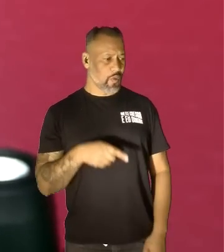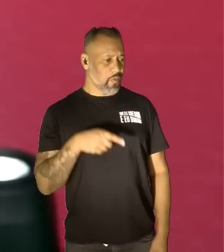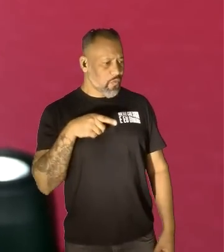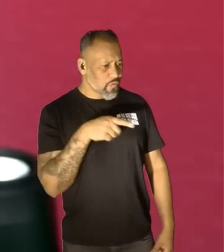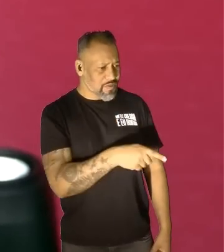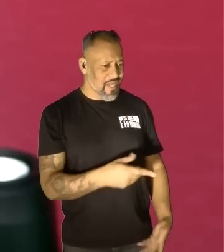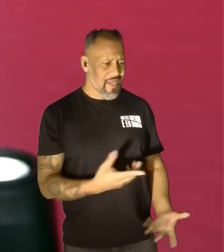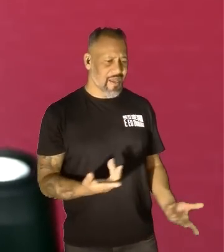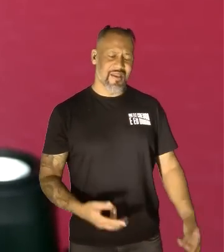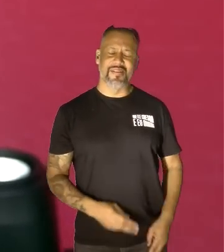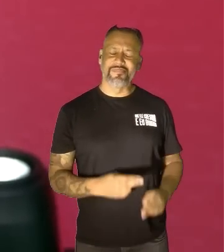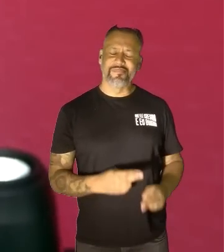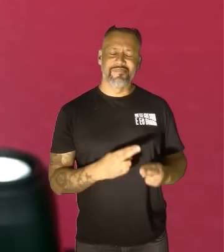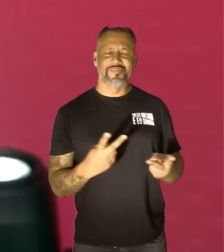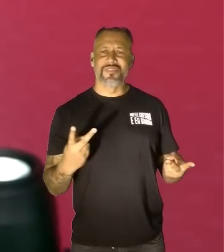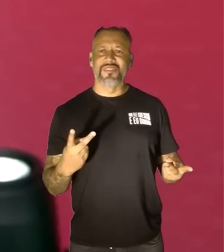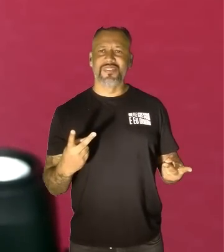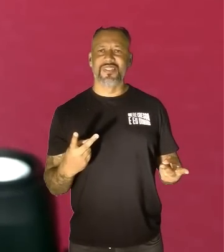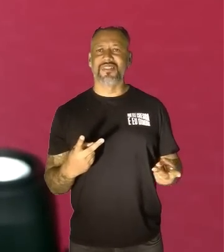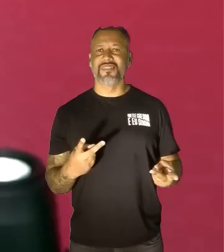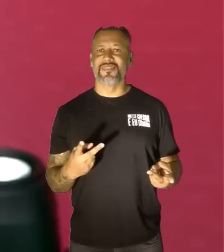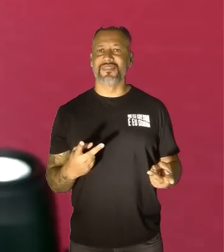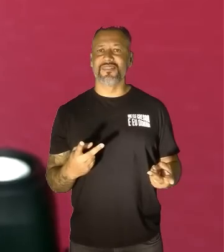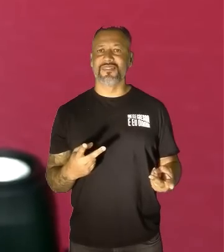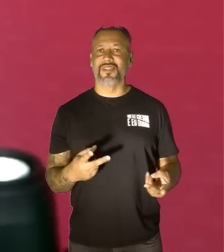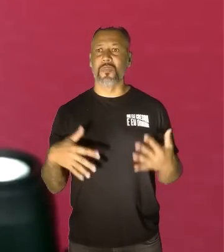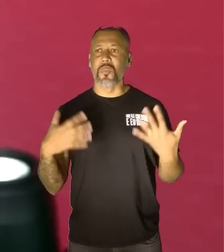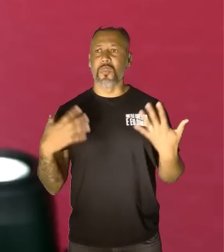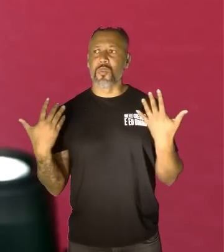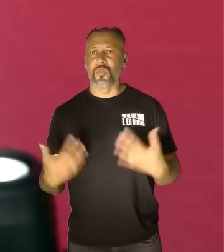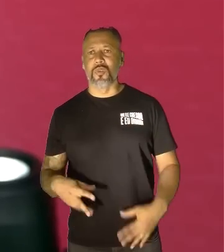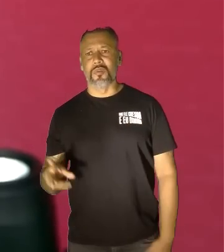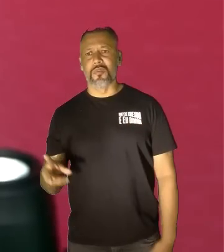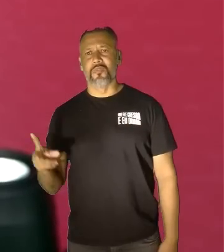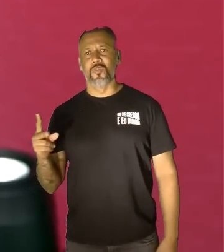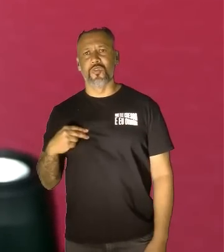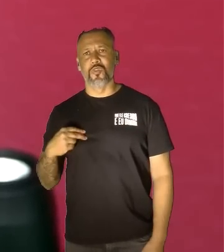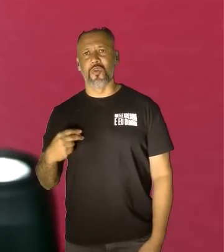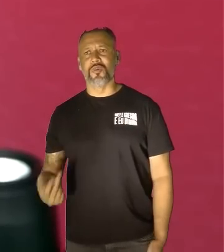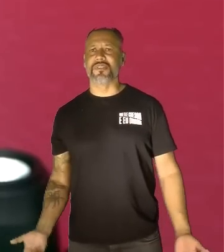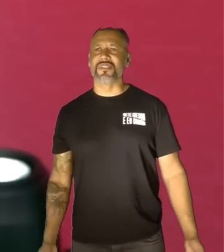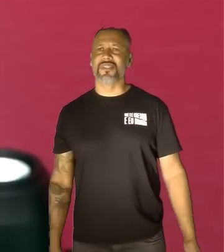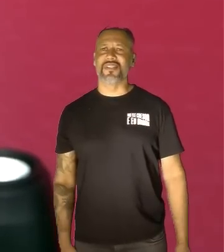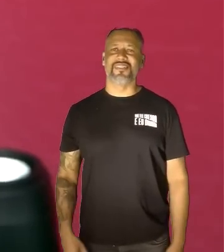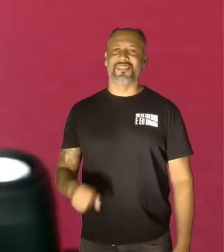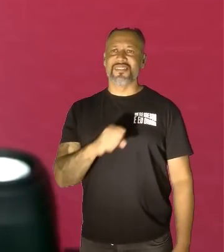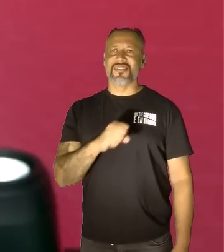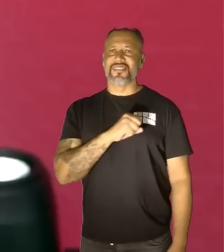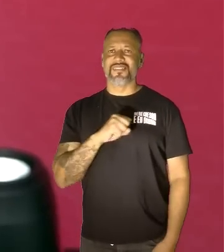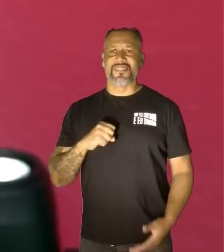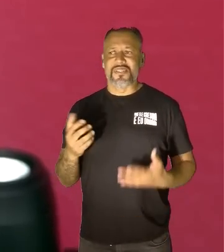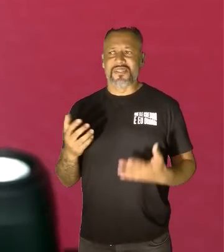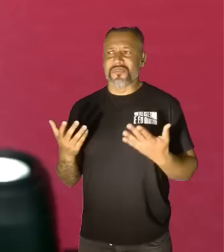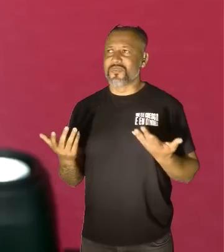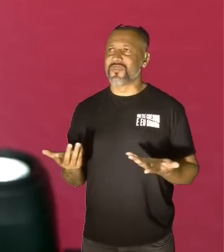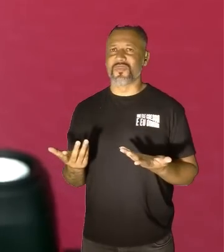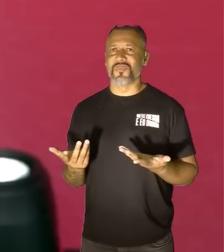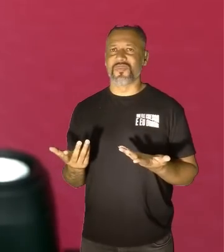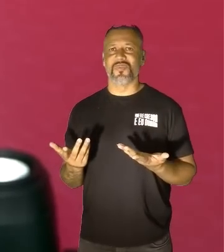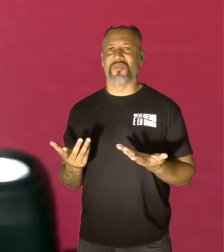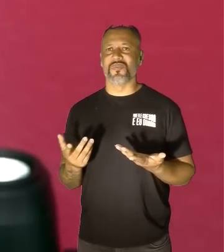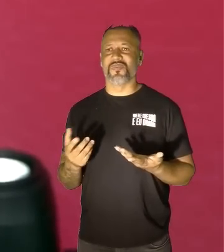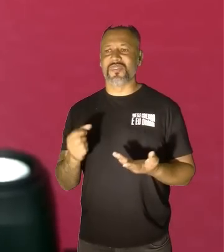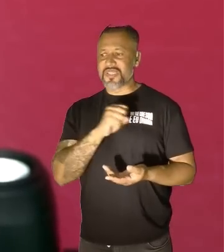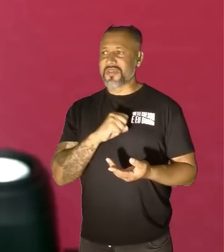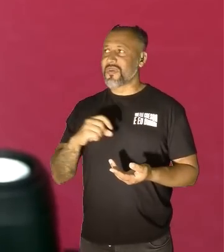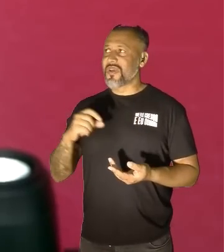ser diferente. O choque foi tão grande, tão grande, tão grande. A pancada foi tão grande. Que a Bíblia diz que quando Samuel